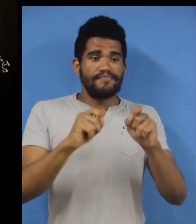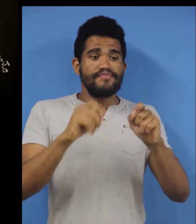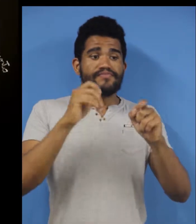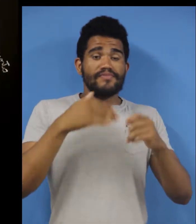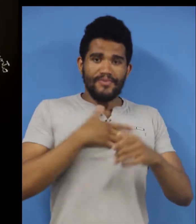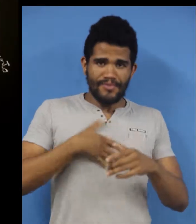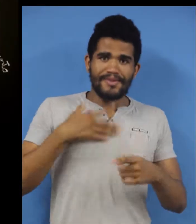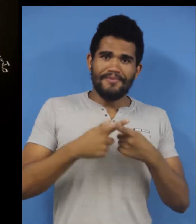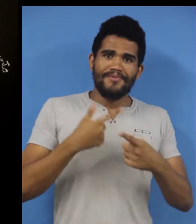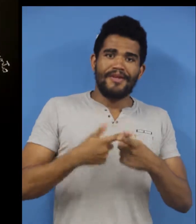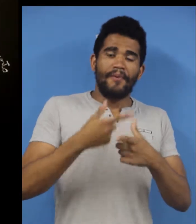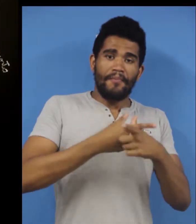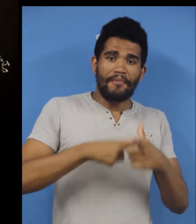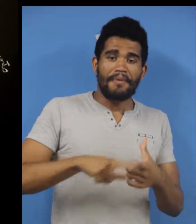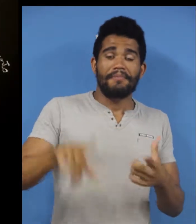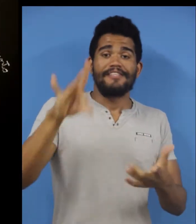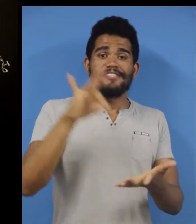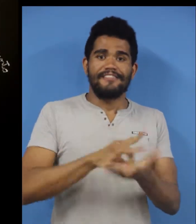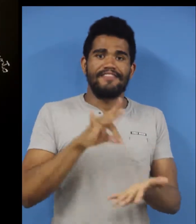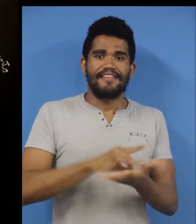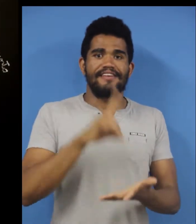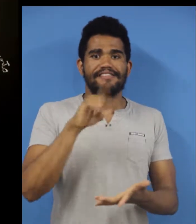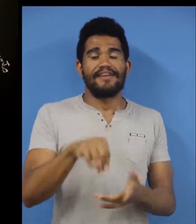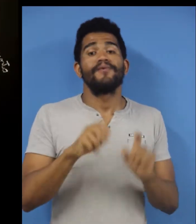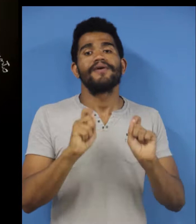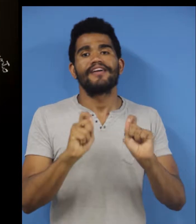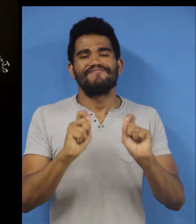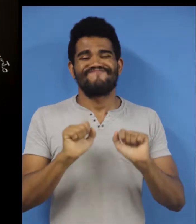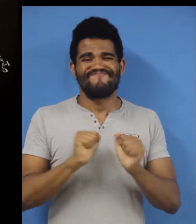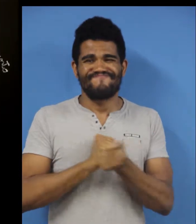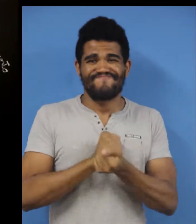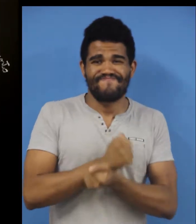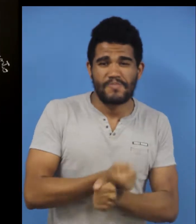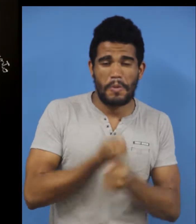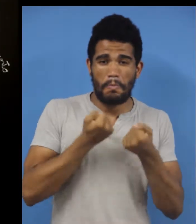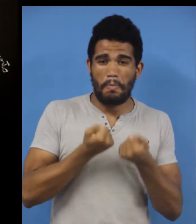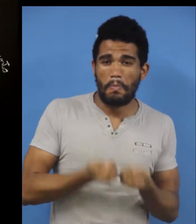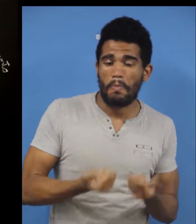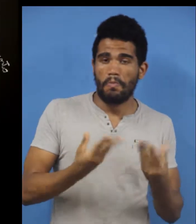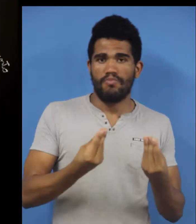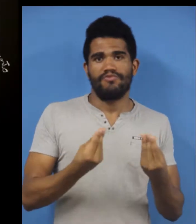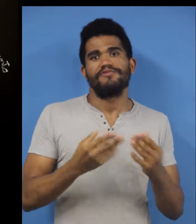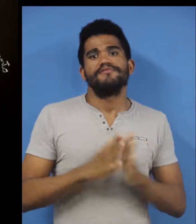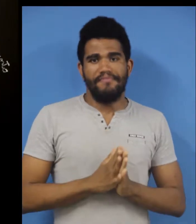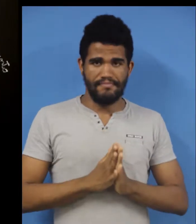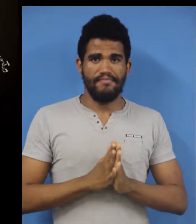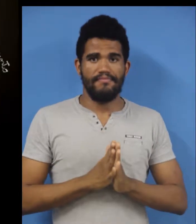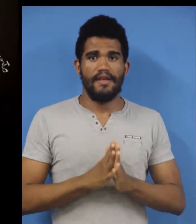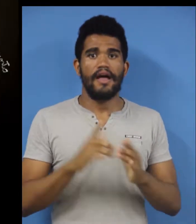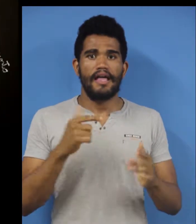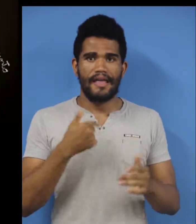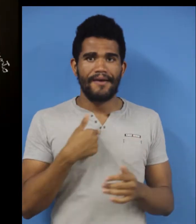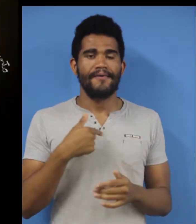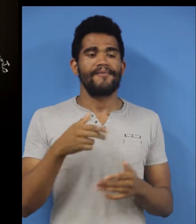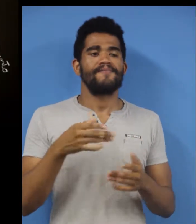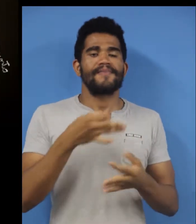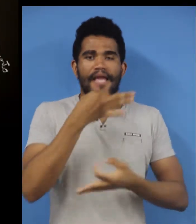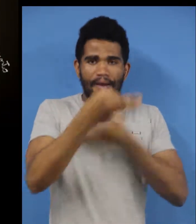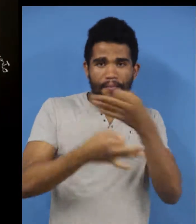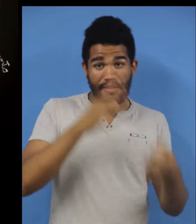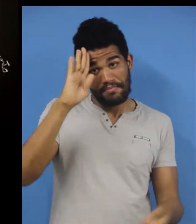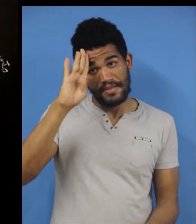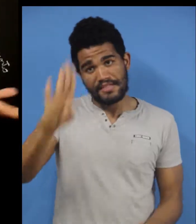que, e eu mostrei que o problema mora, na verdade, no exagero, certo? E aí eu trouxe como